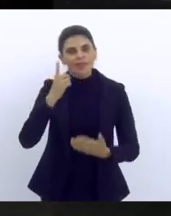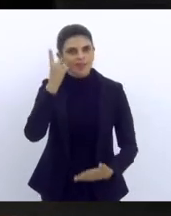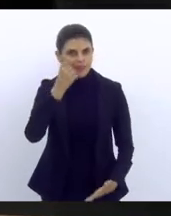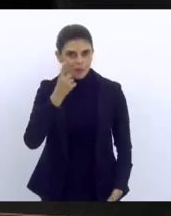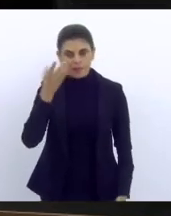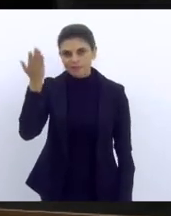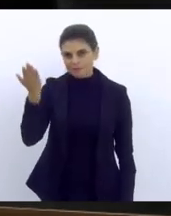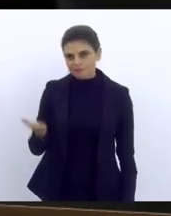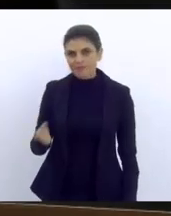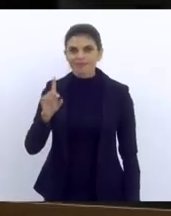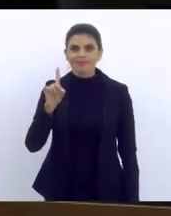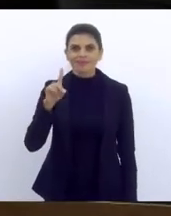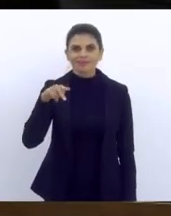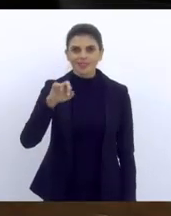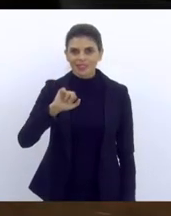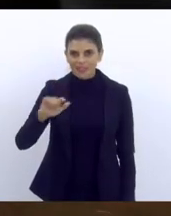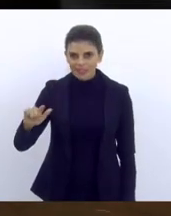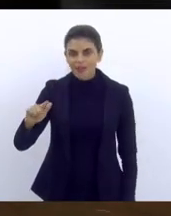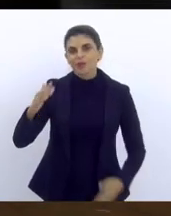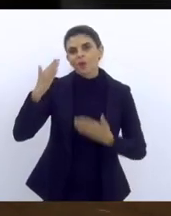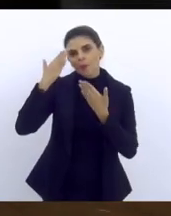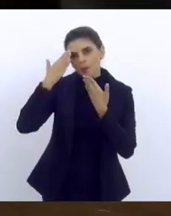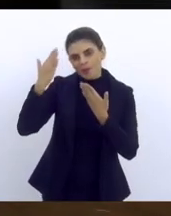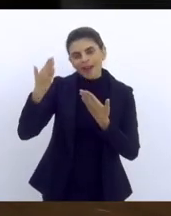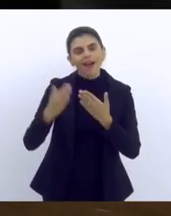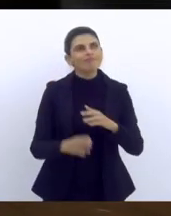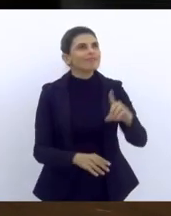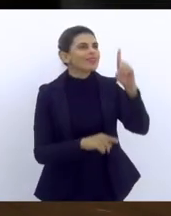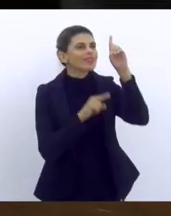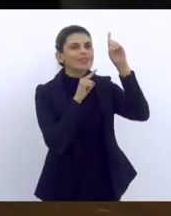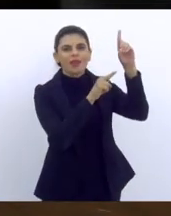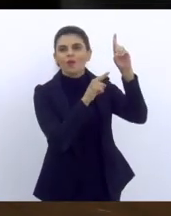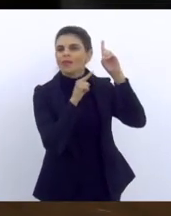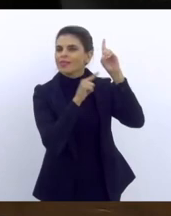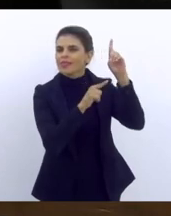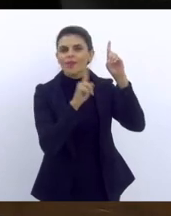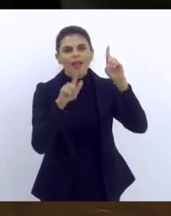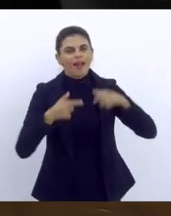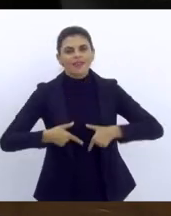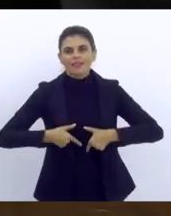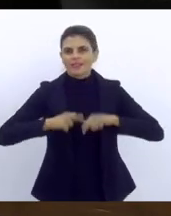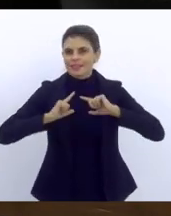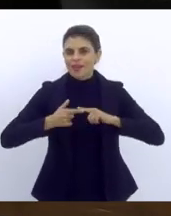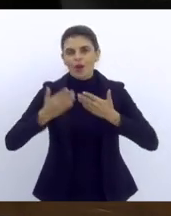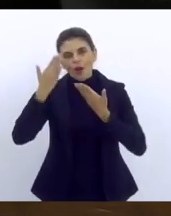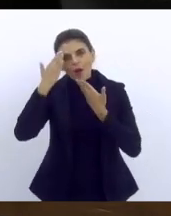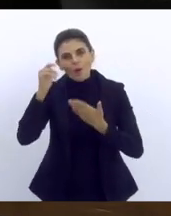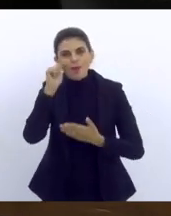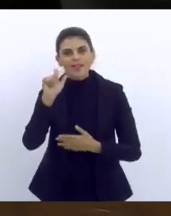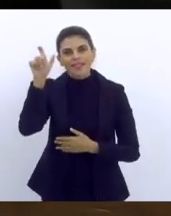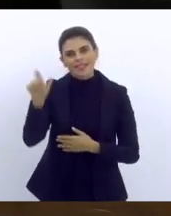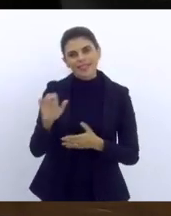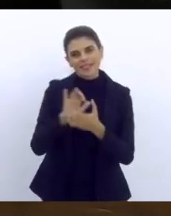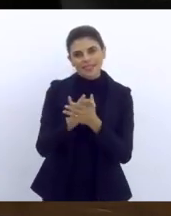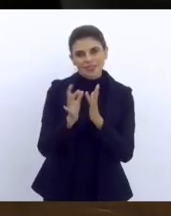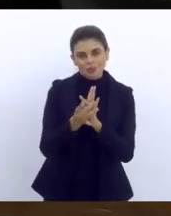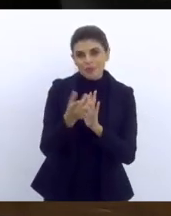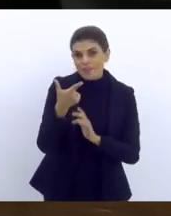Daniel Liberon, obrigado ao Deus de Israel, né, obrigado à minha esposa, 20